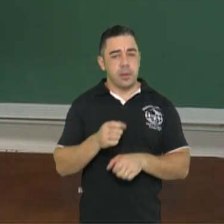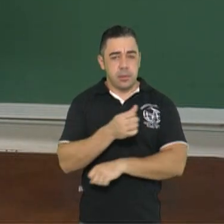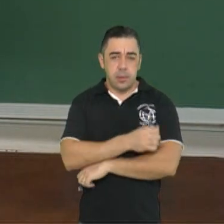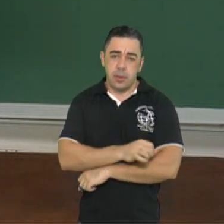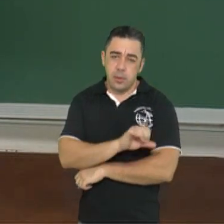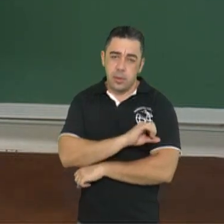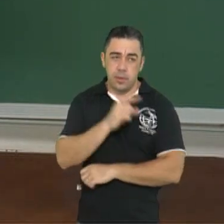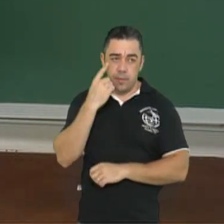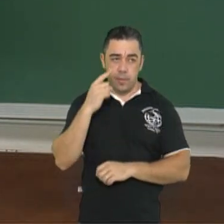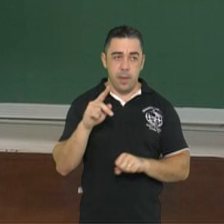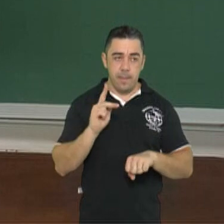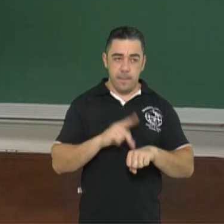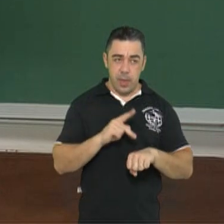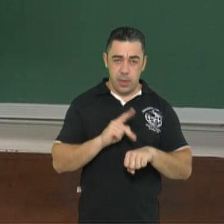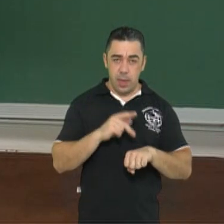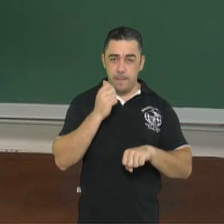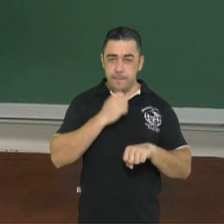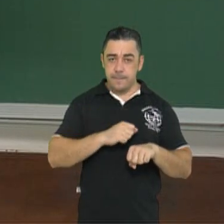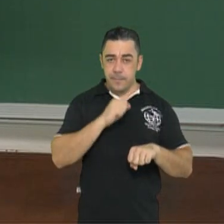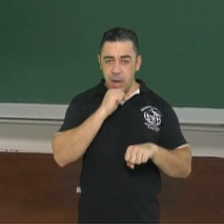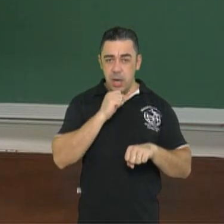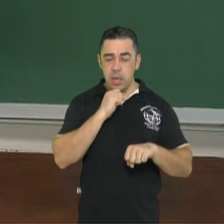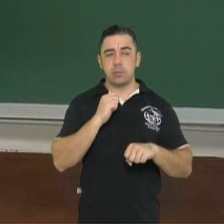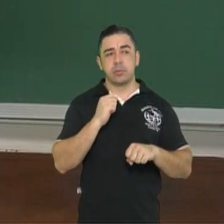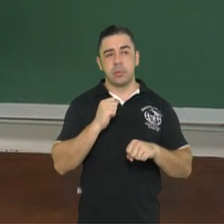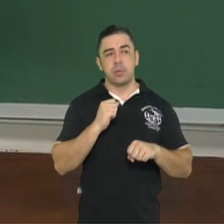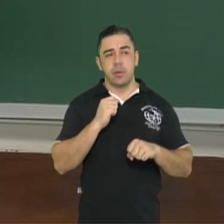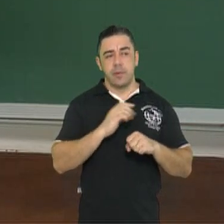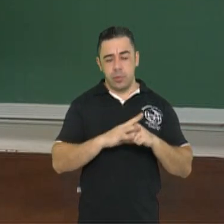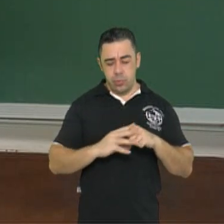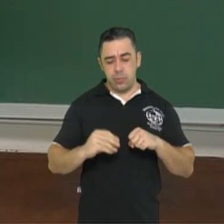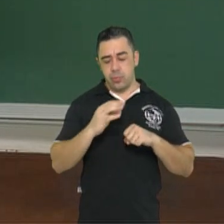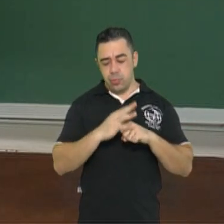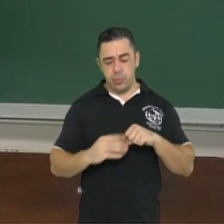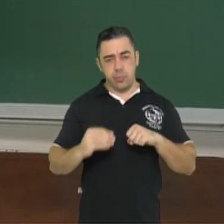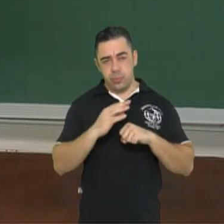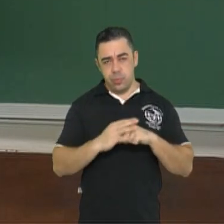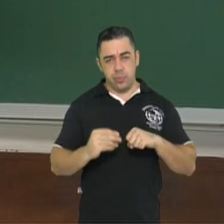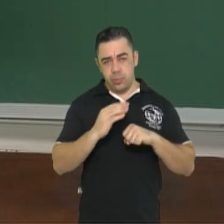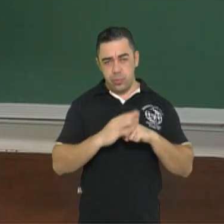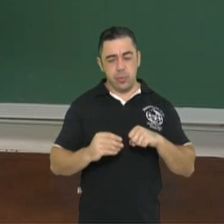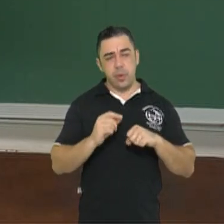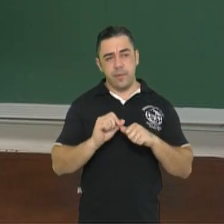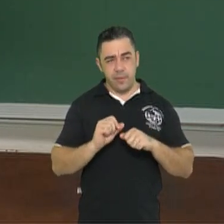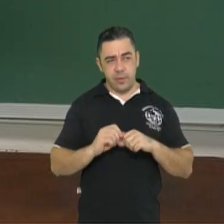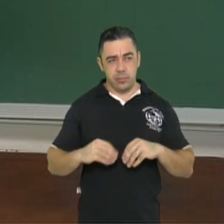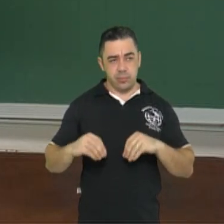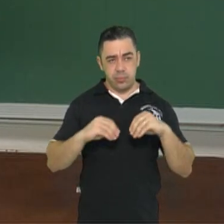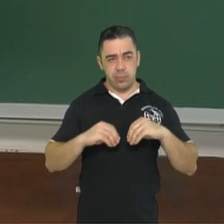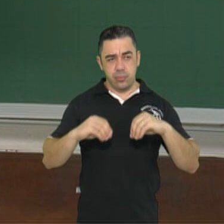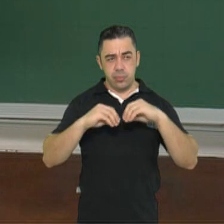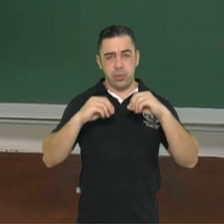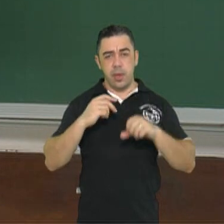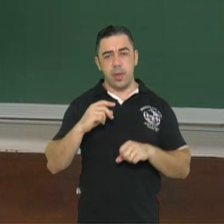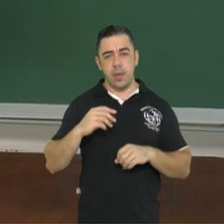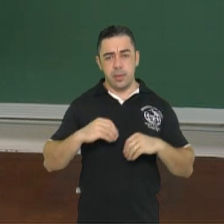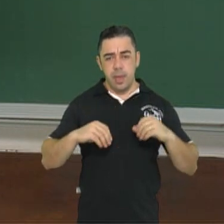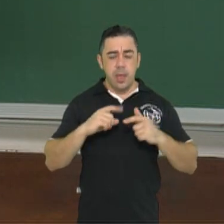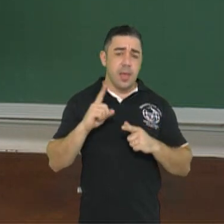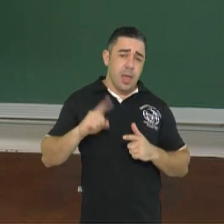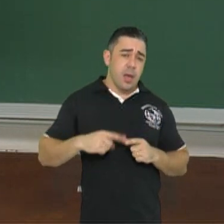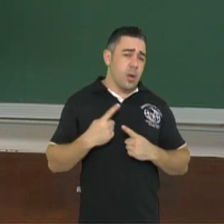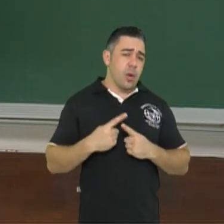aqui a rocha-mãe. A rocha-mãe ela vai sendo desgastada e vai formando o solo. Então, vai sendo desgastado por quem? Pelos